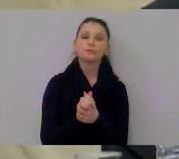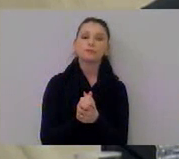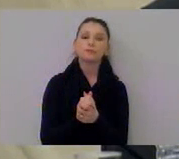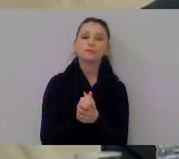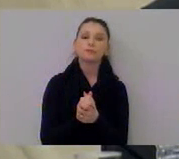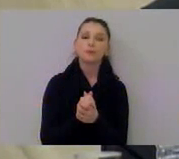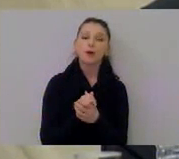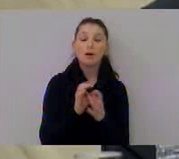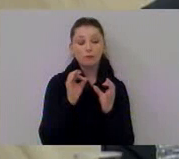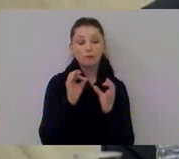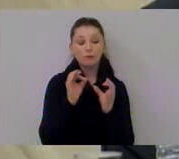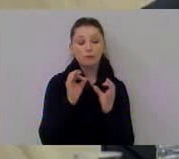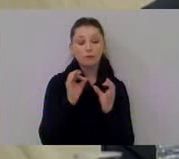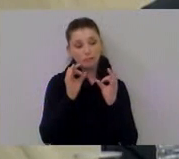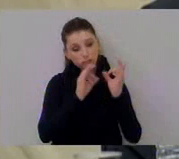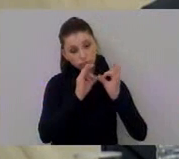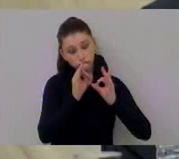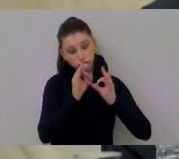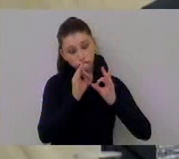revitalização do